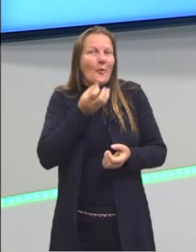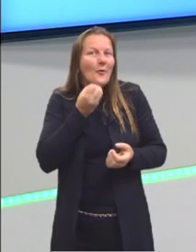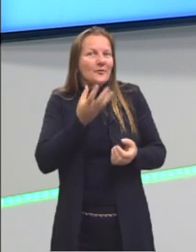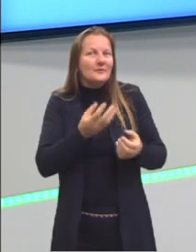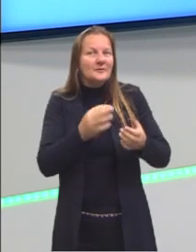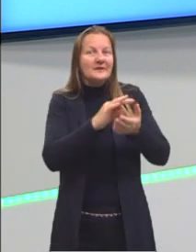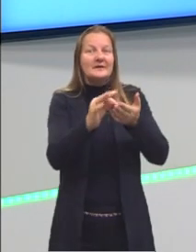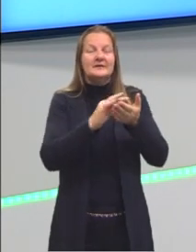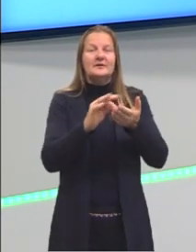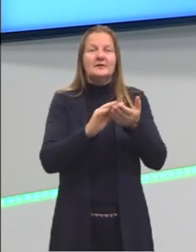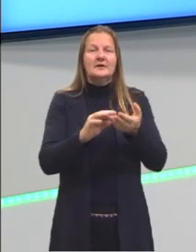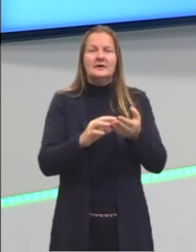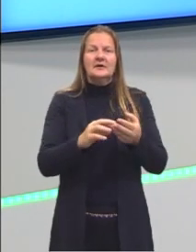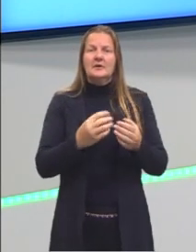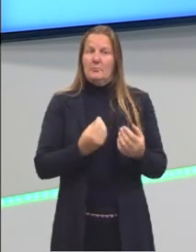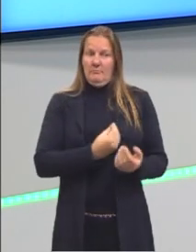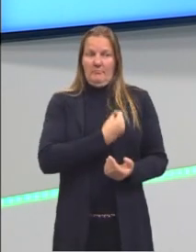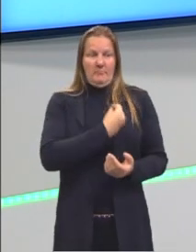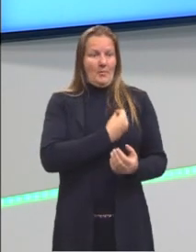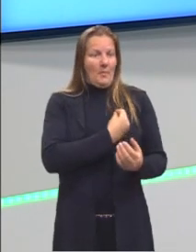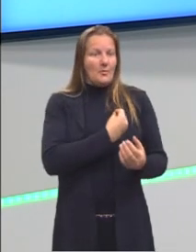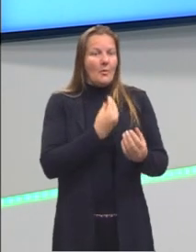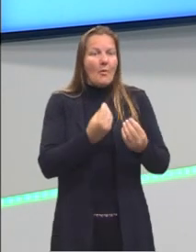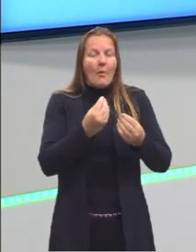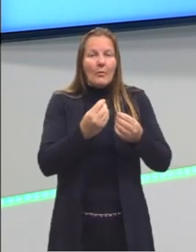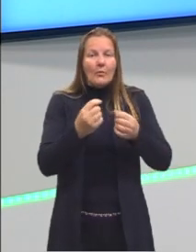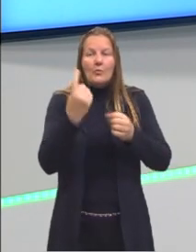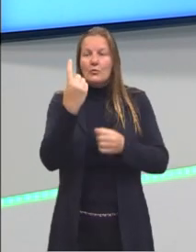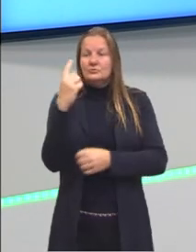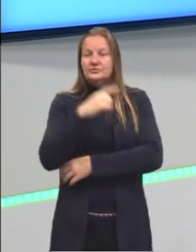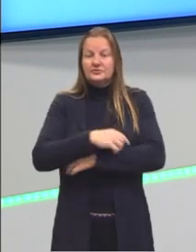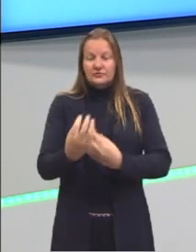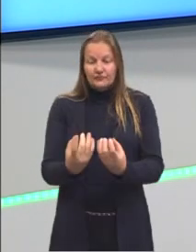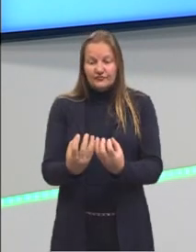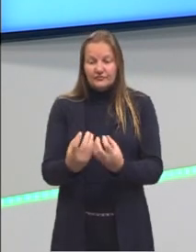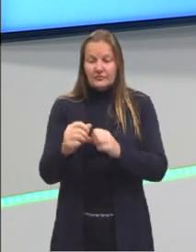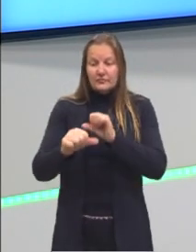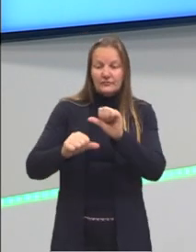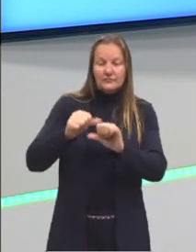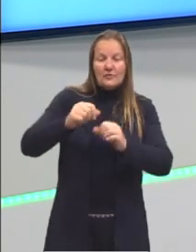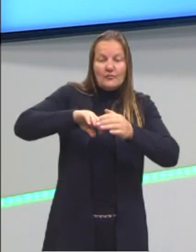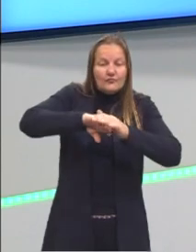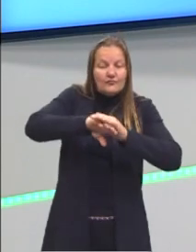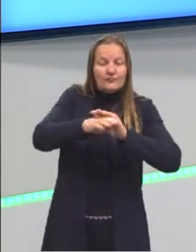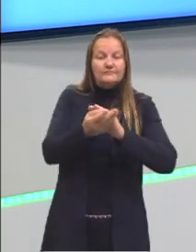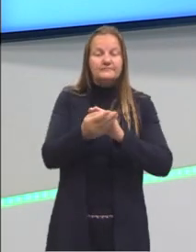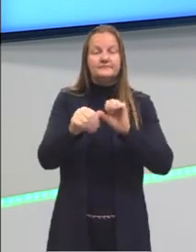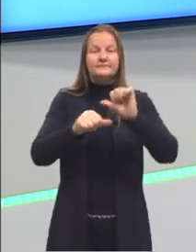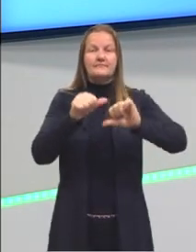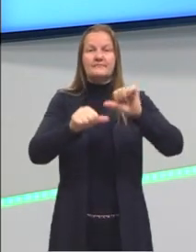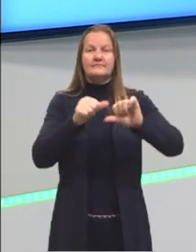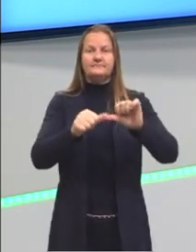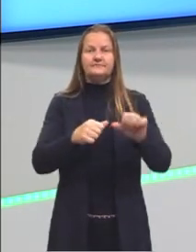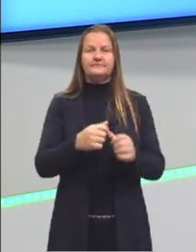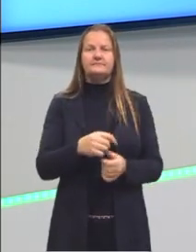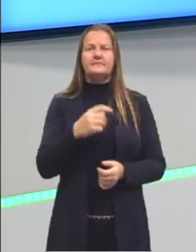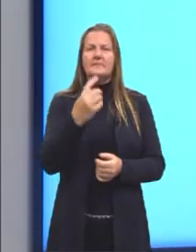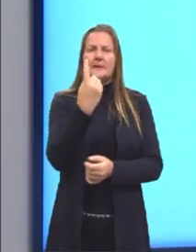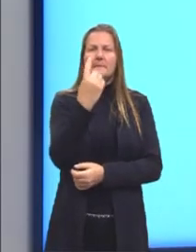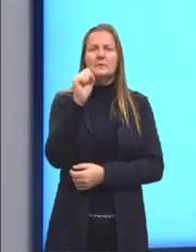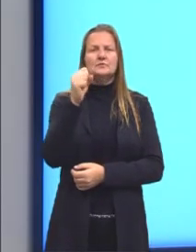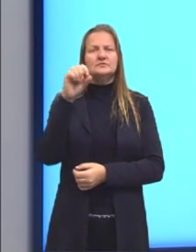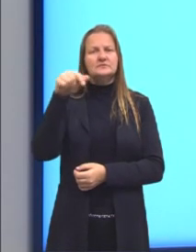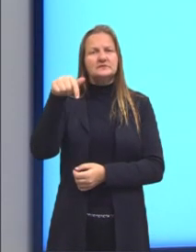a teoria do vitalismo acabando com essa teoria da força vital que era de 1.807 Então a